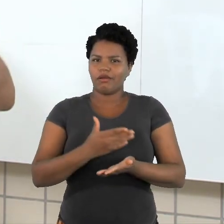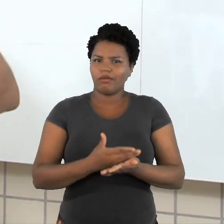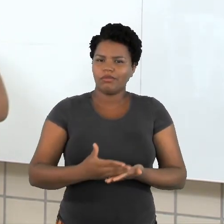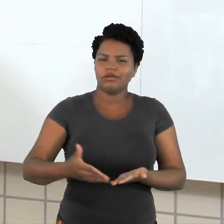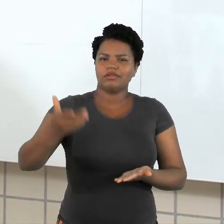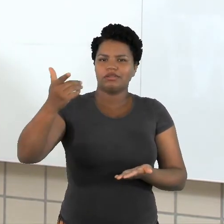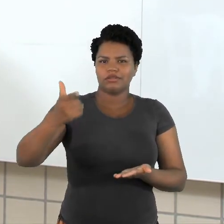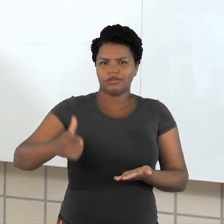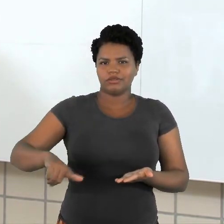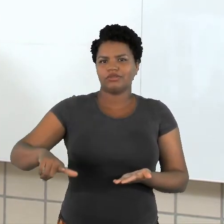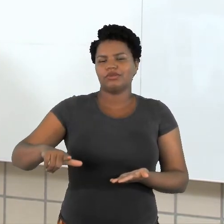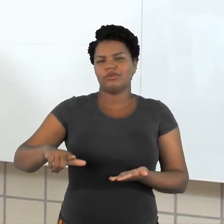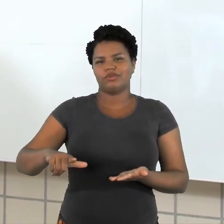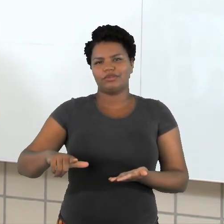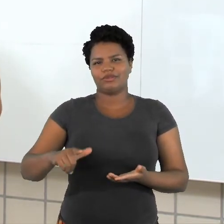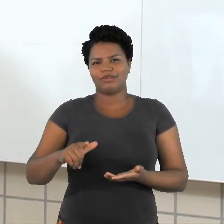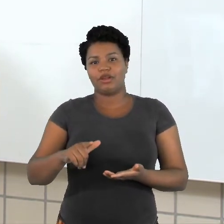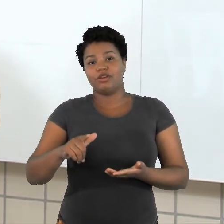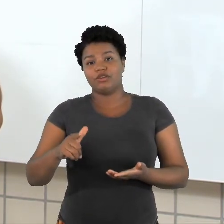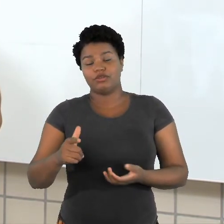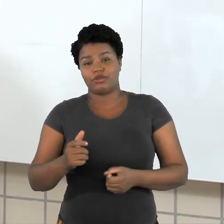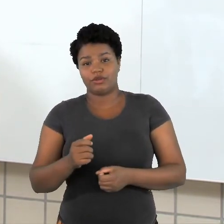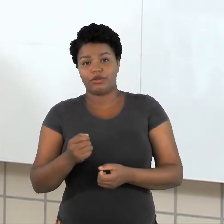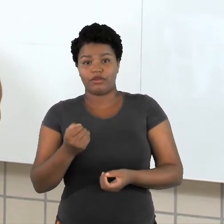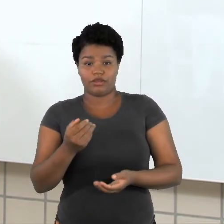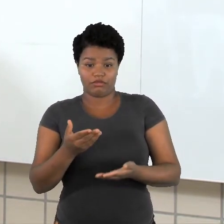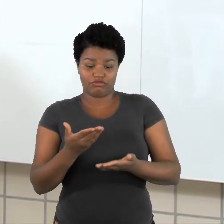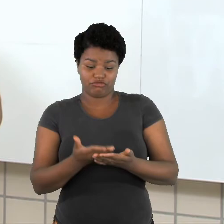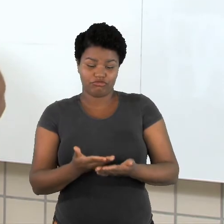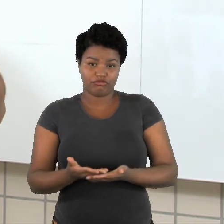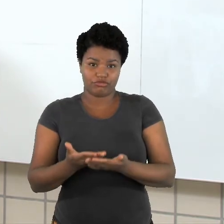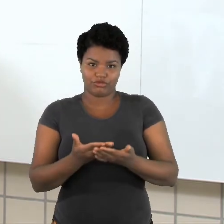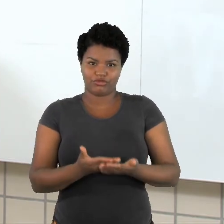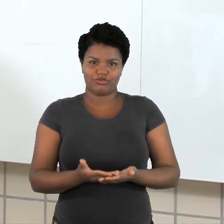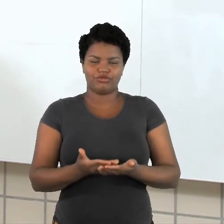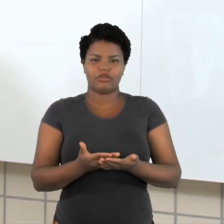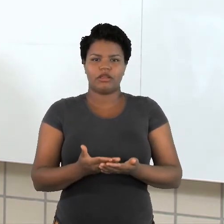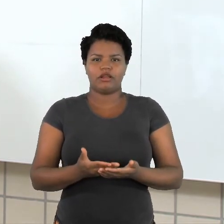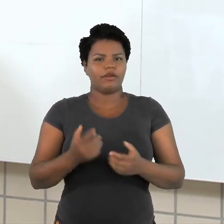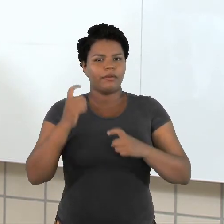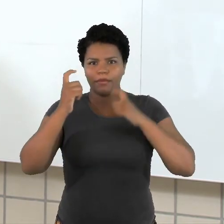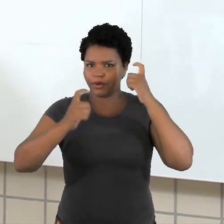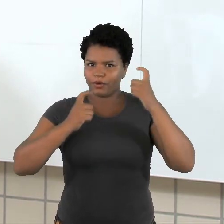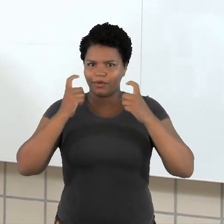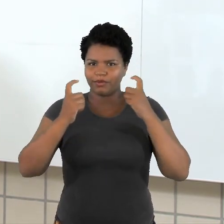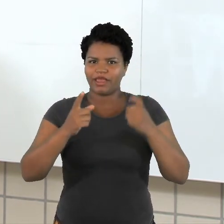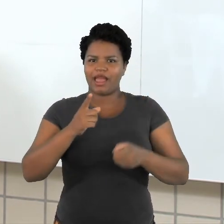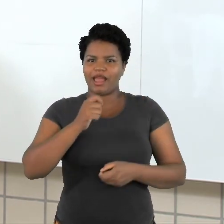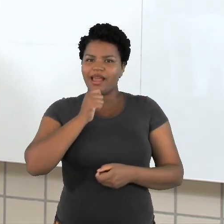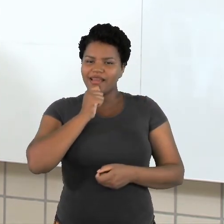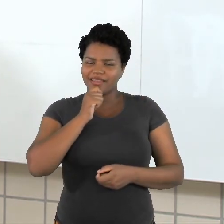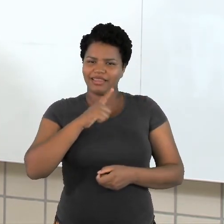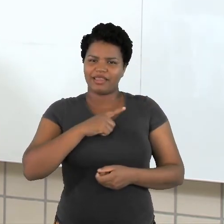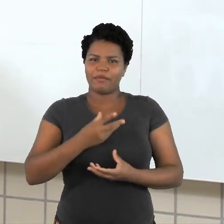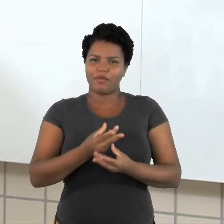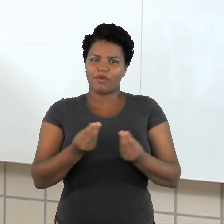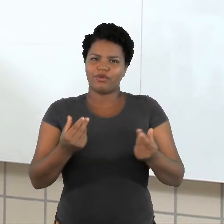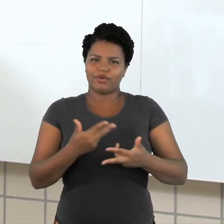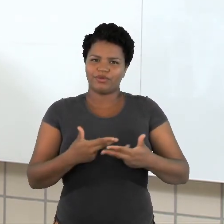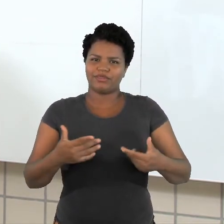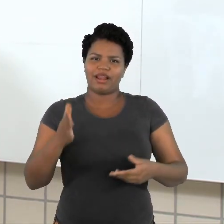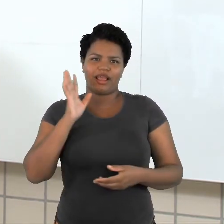as atividades no ano, mas não se preocupem, nós ainda temos muita coisa legal para falar. Pessoal,